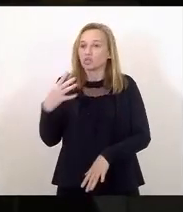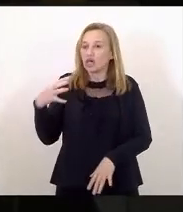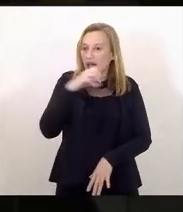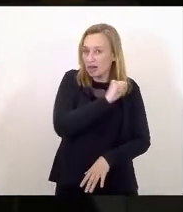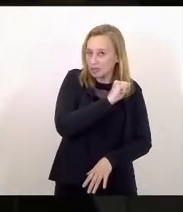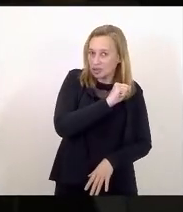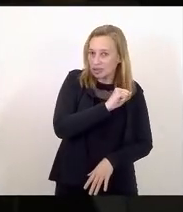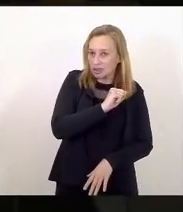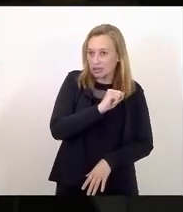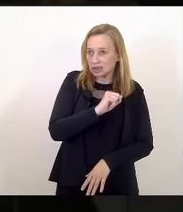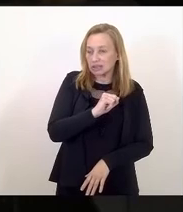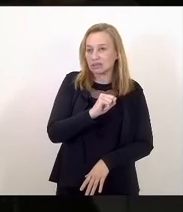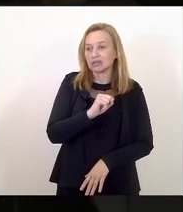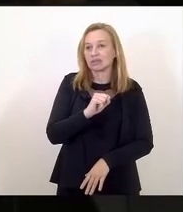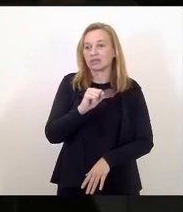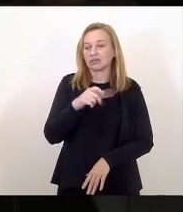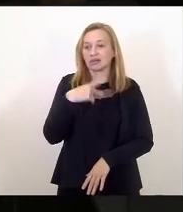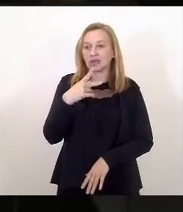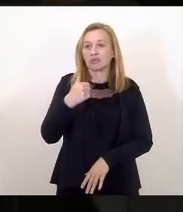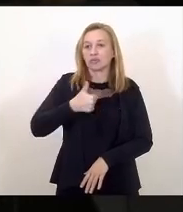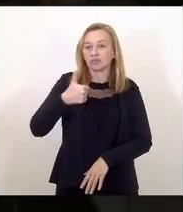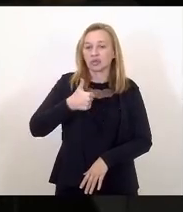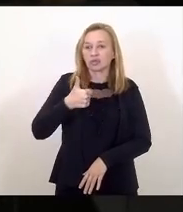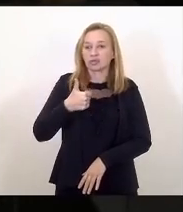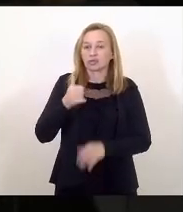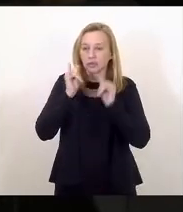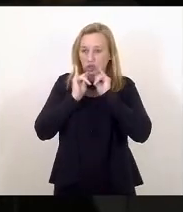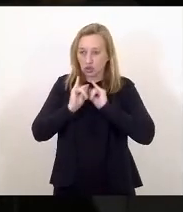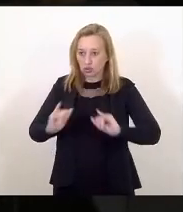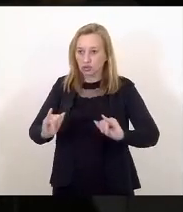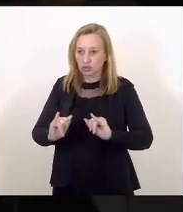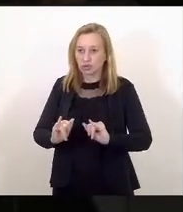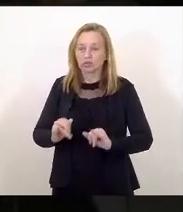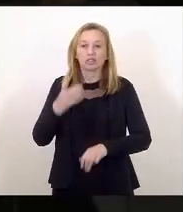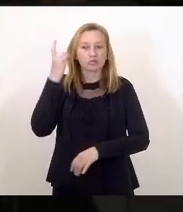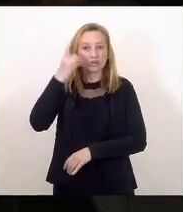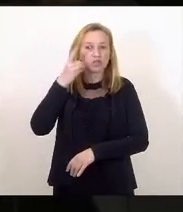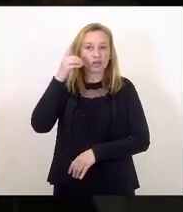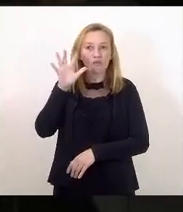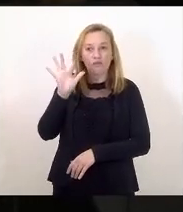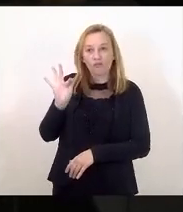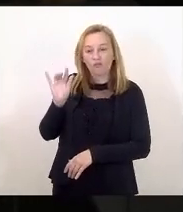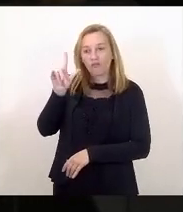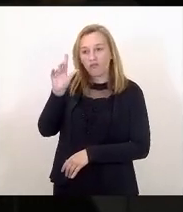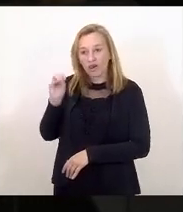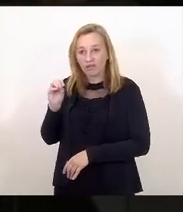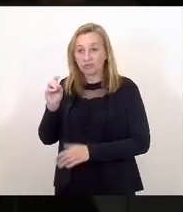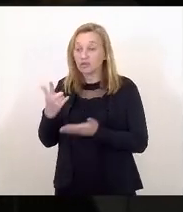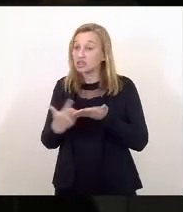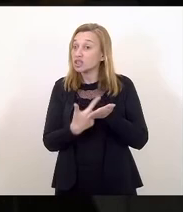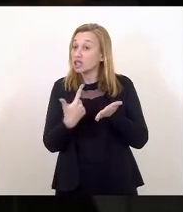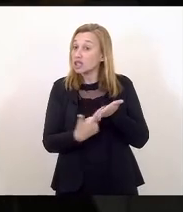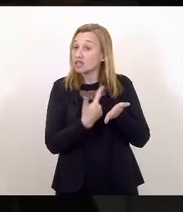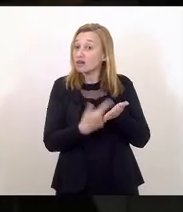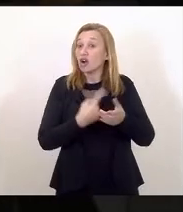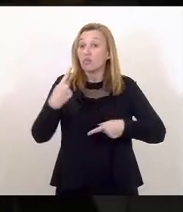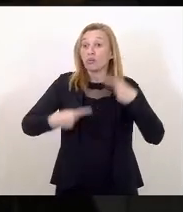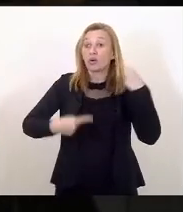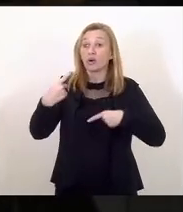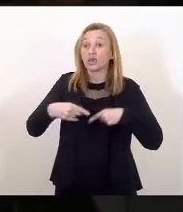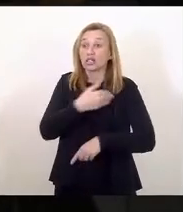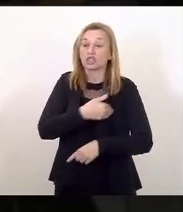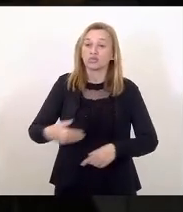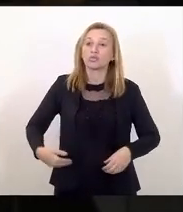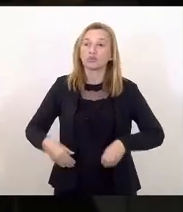notas, a primeira para divulgar, deputado Flávio, este livro, Políticas Públicas de